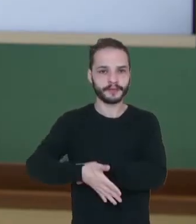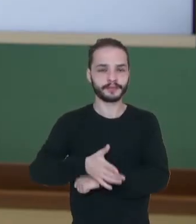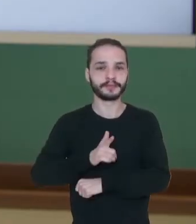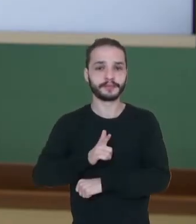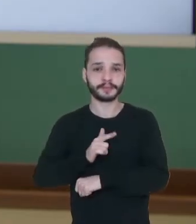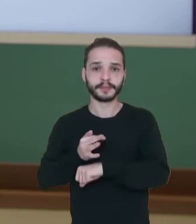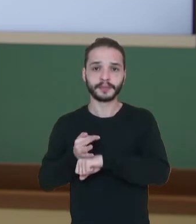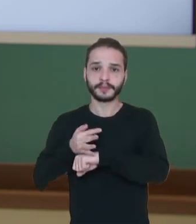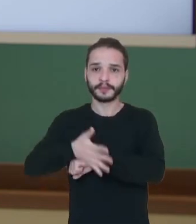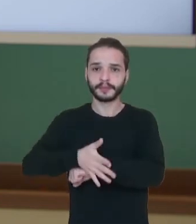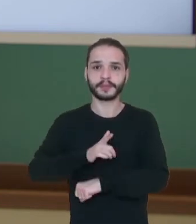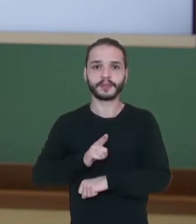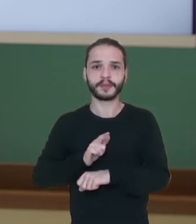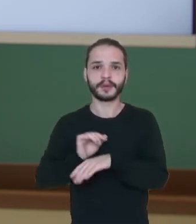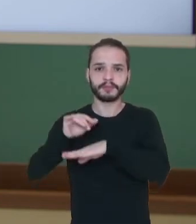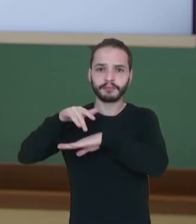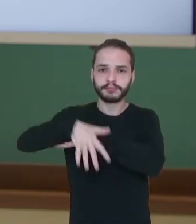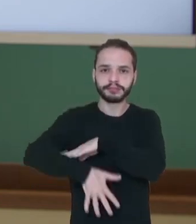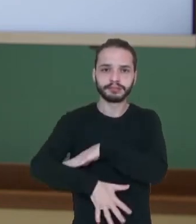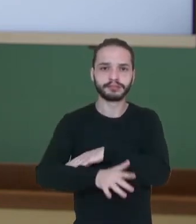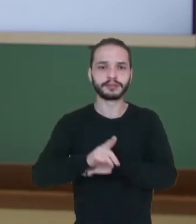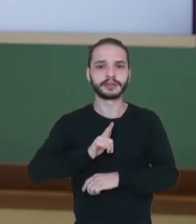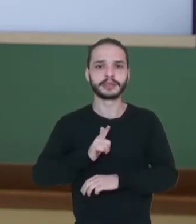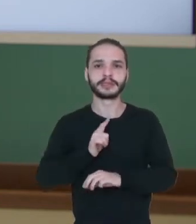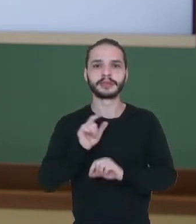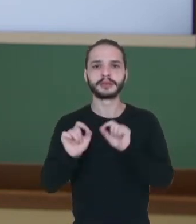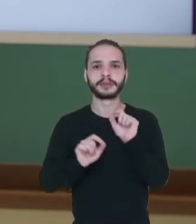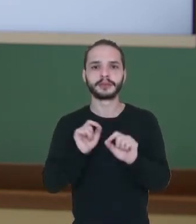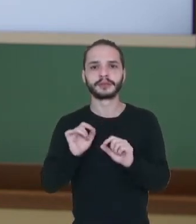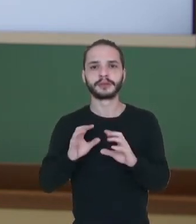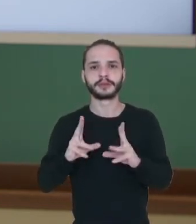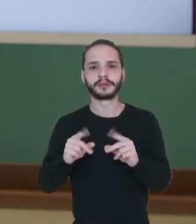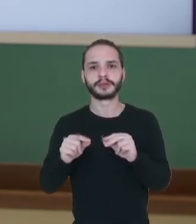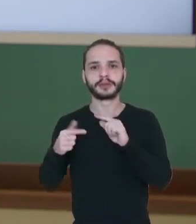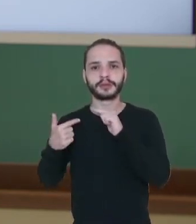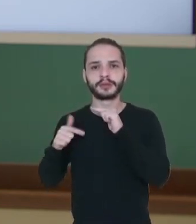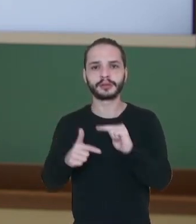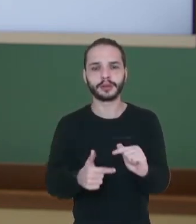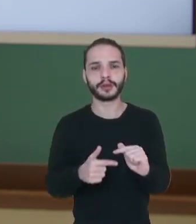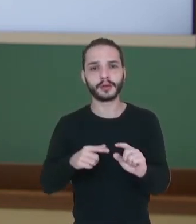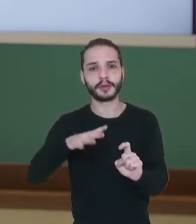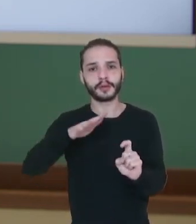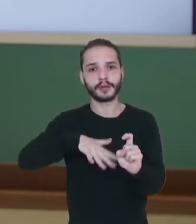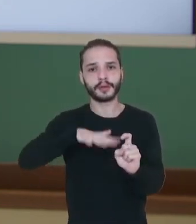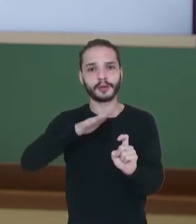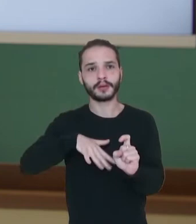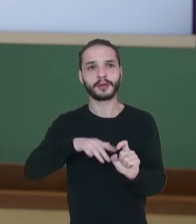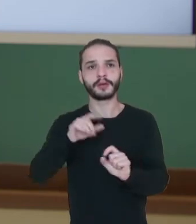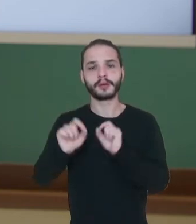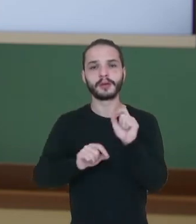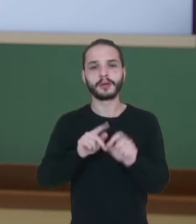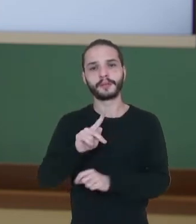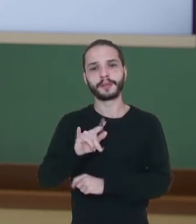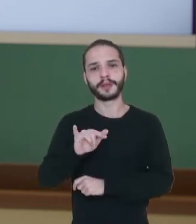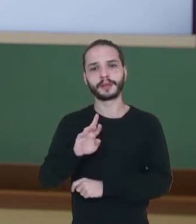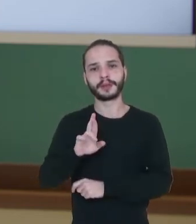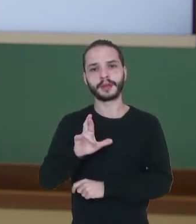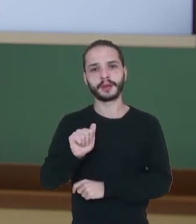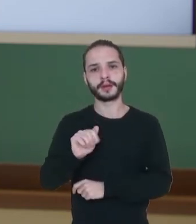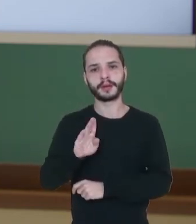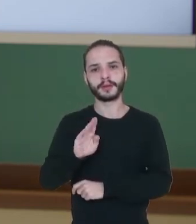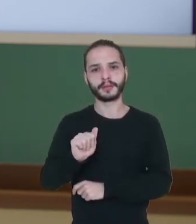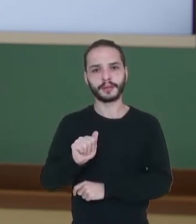Foz do Iguaçu, que tem as cataratas, onde tem toda a tradição da mitologia sobre Naipi Tarobá, que é da